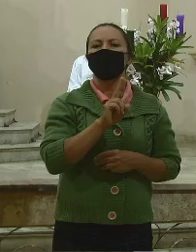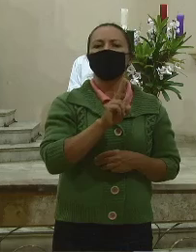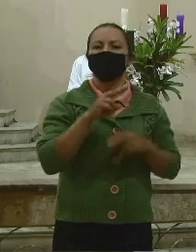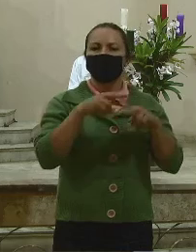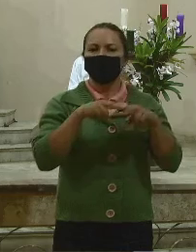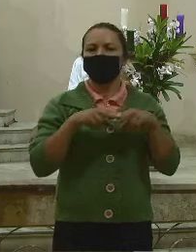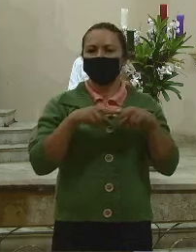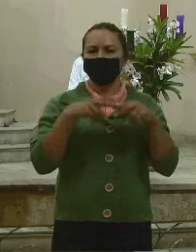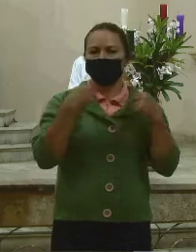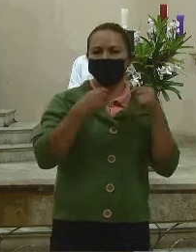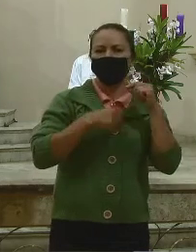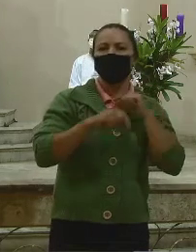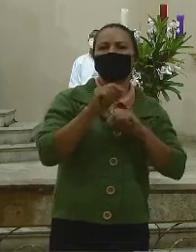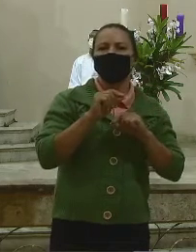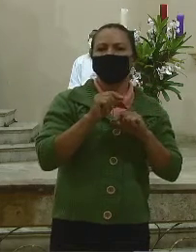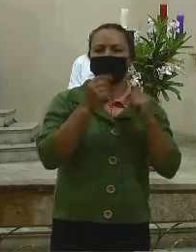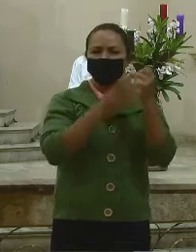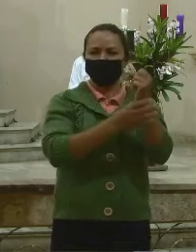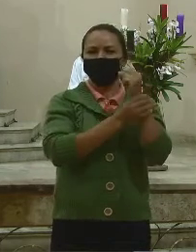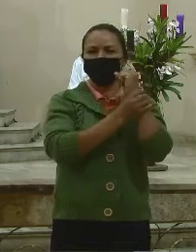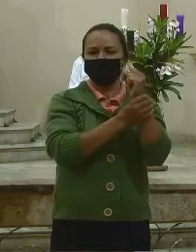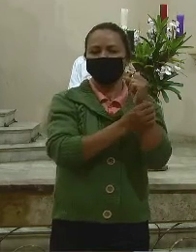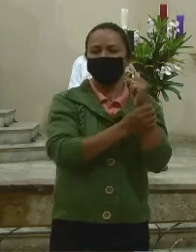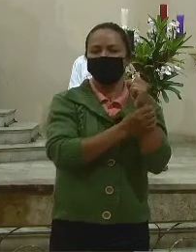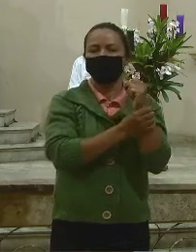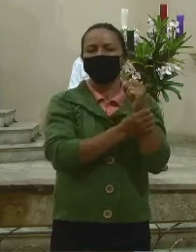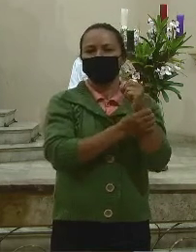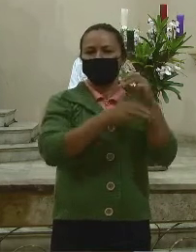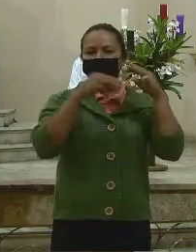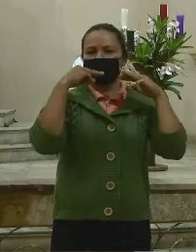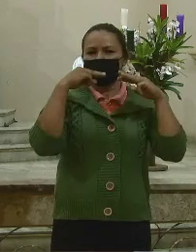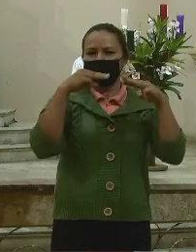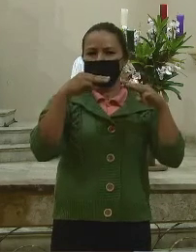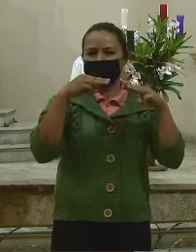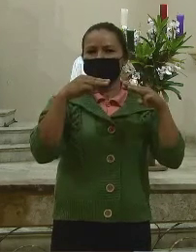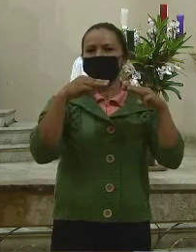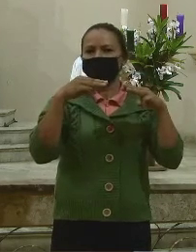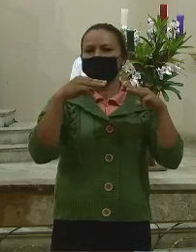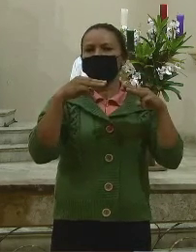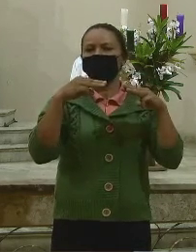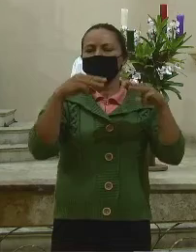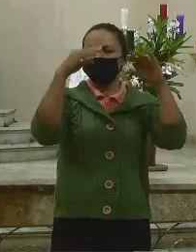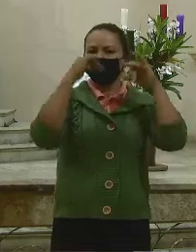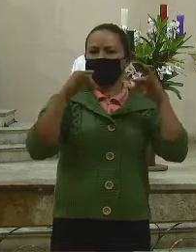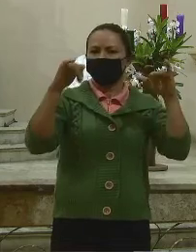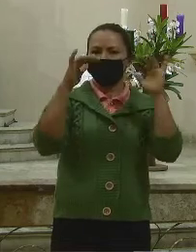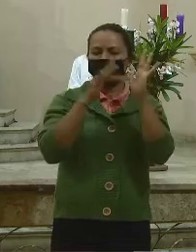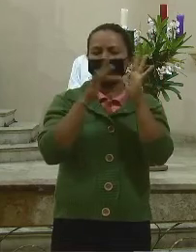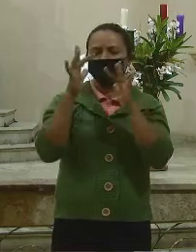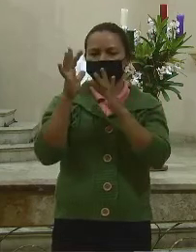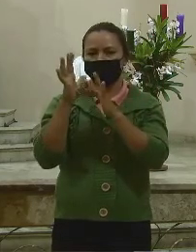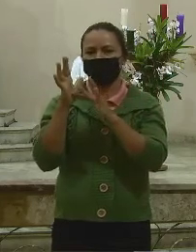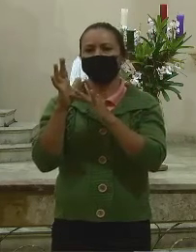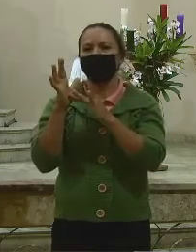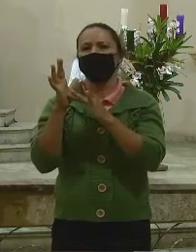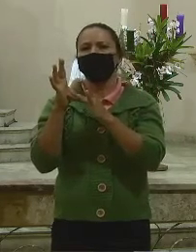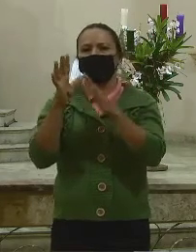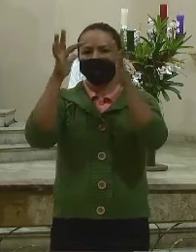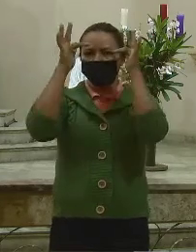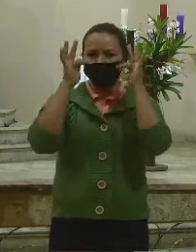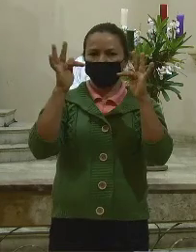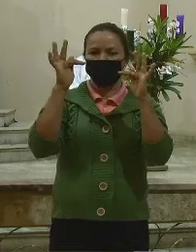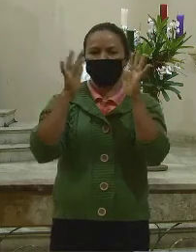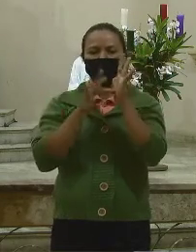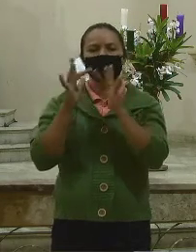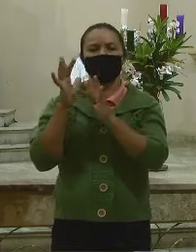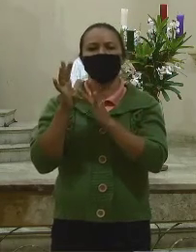Por isso devemos ser seguros na doutrina, cristológicos, para anunciar Jesus, testemunhar